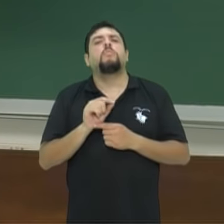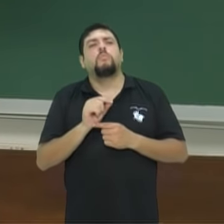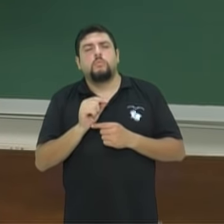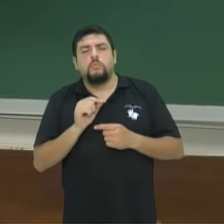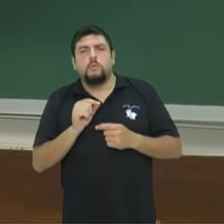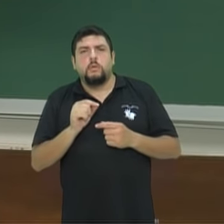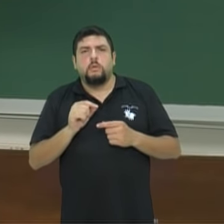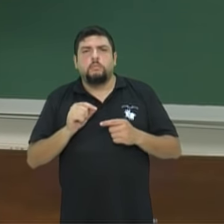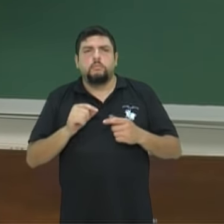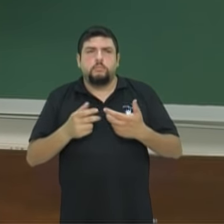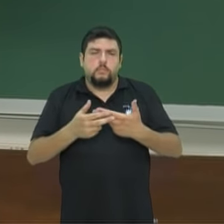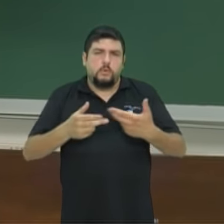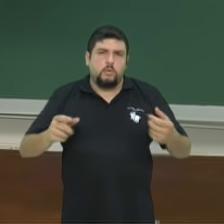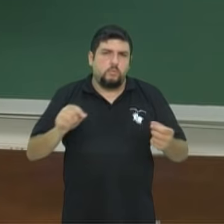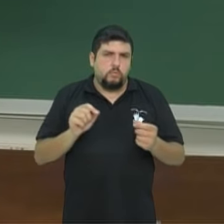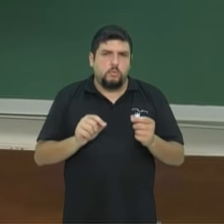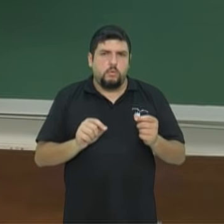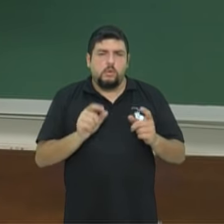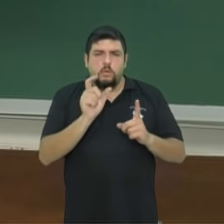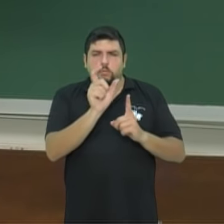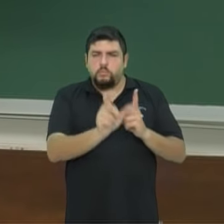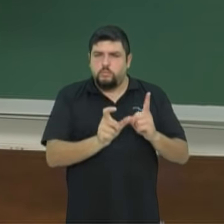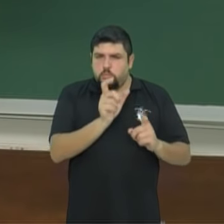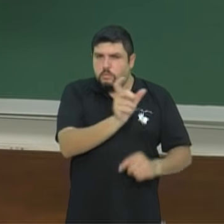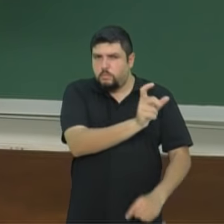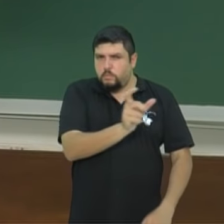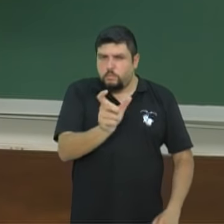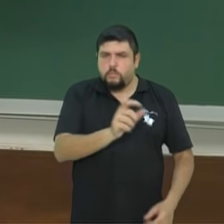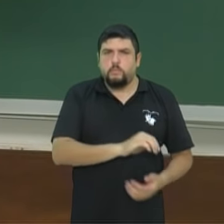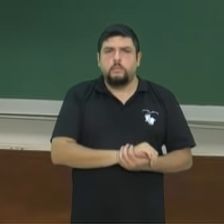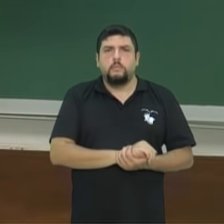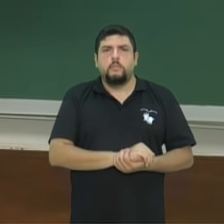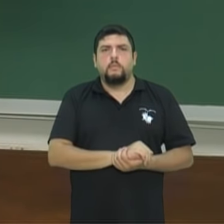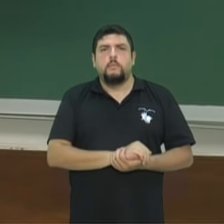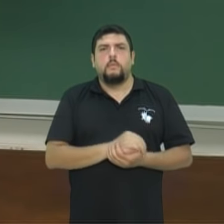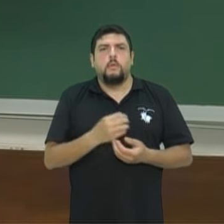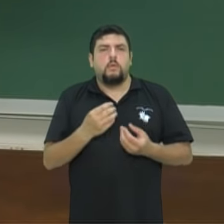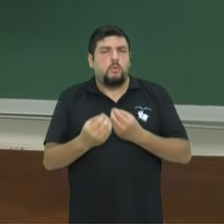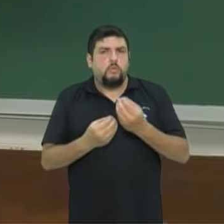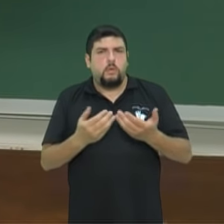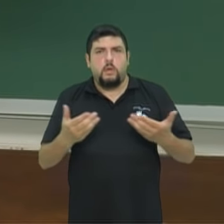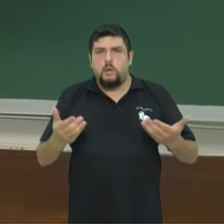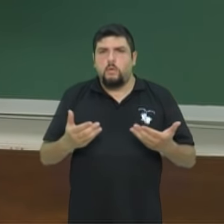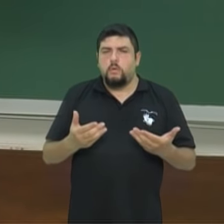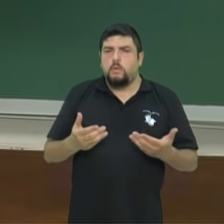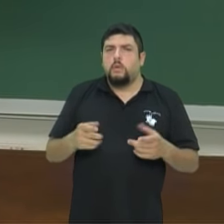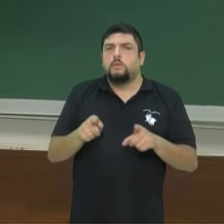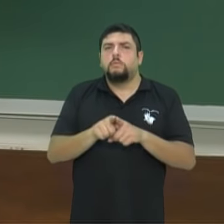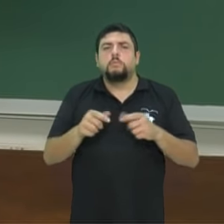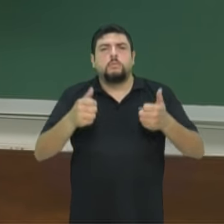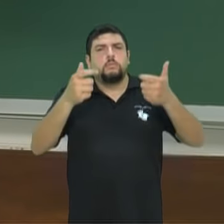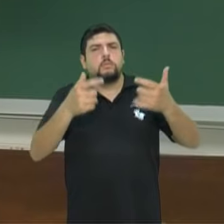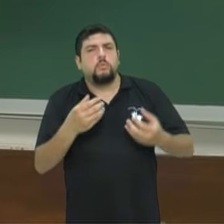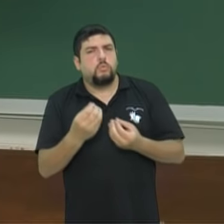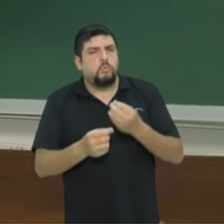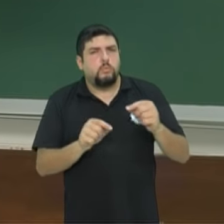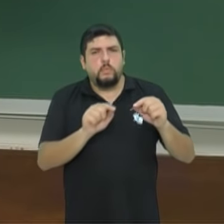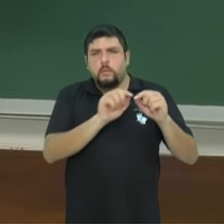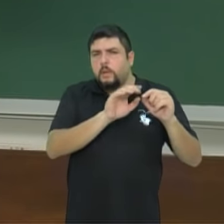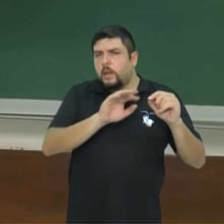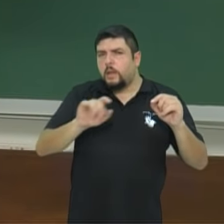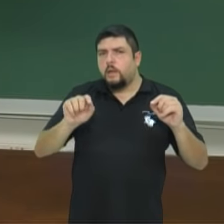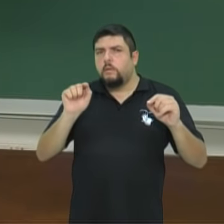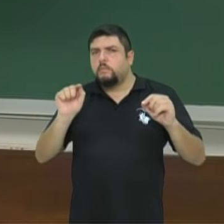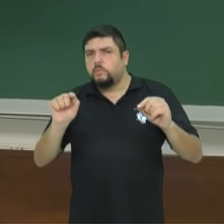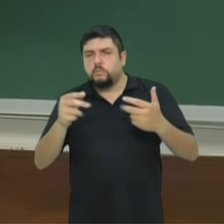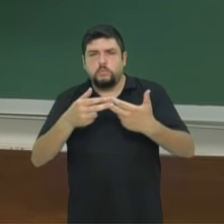que constituem a linguagem verbal, que são as palavras, né? Aqui a gente vai explorar agora um pouquinho também da questão da pontuação nessa tirinha.